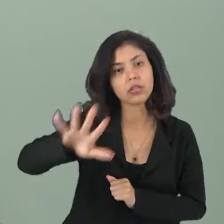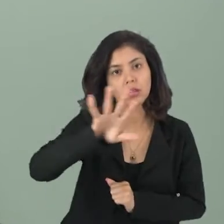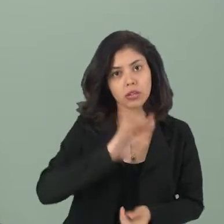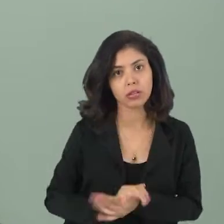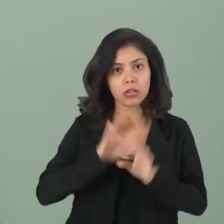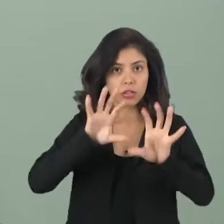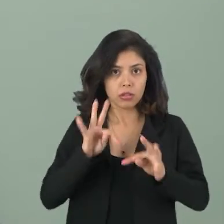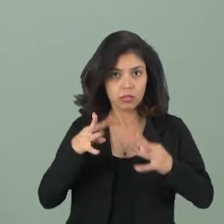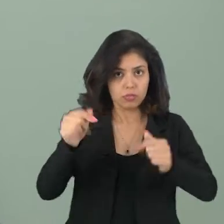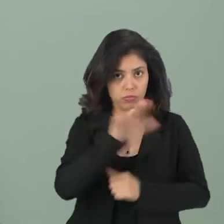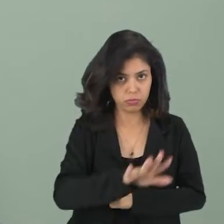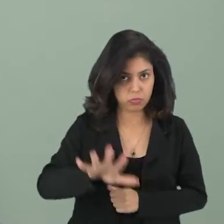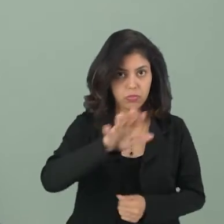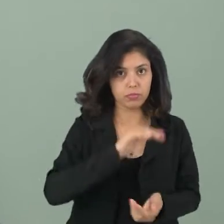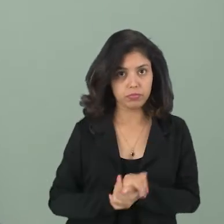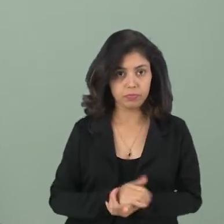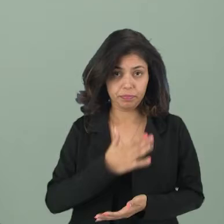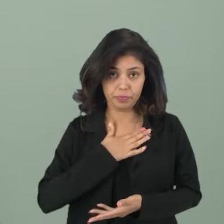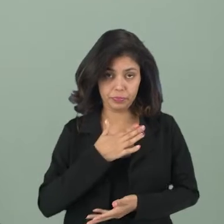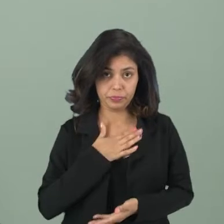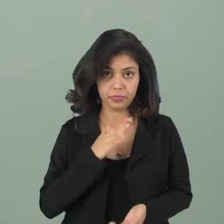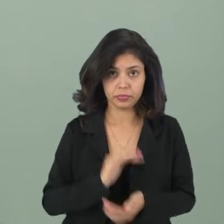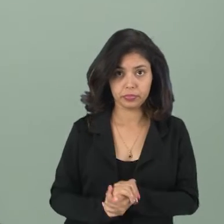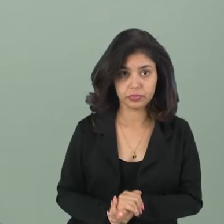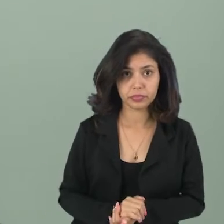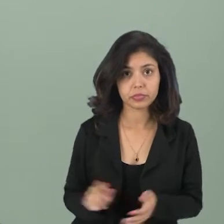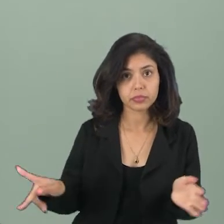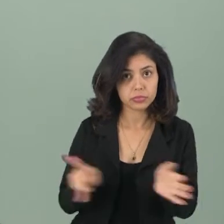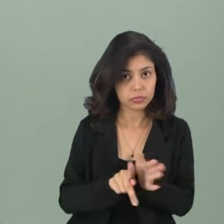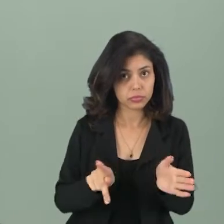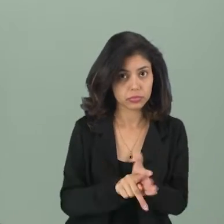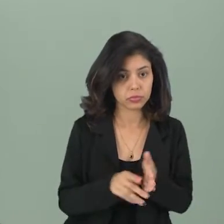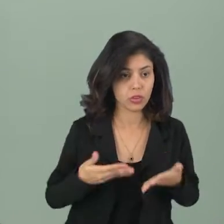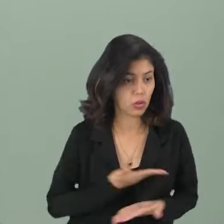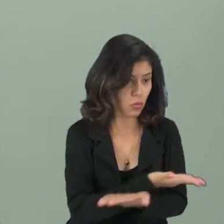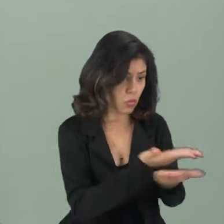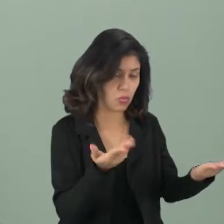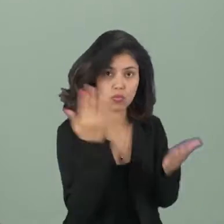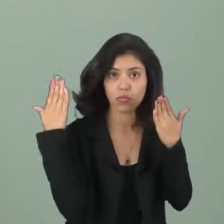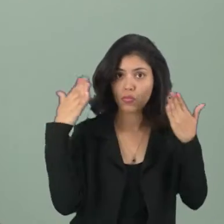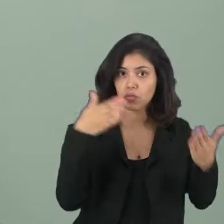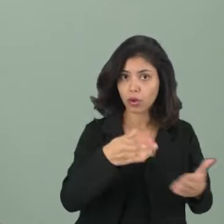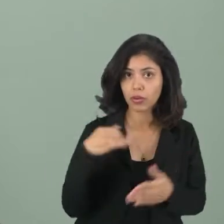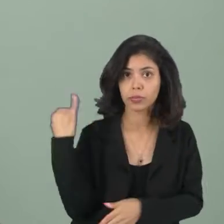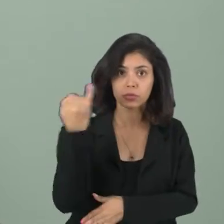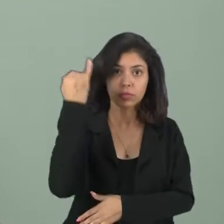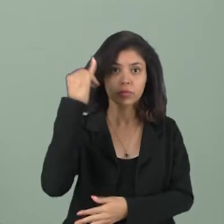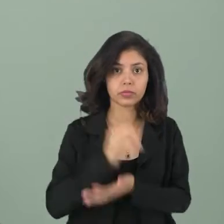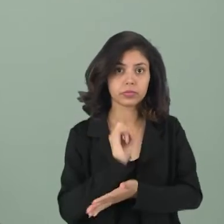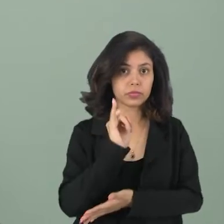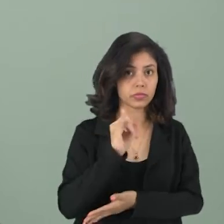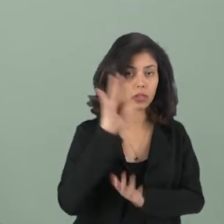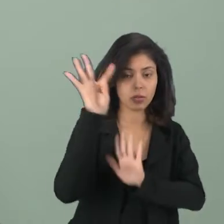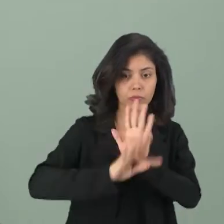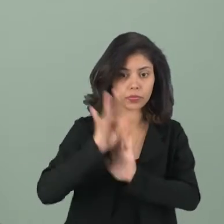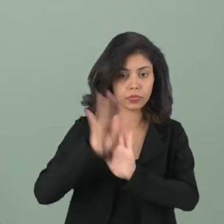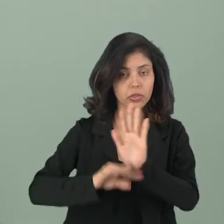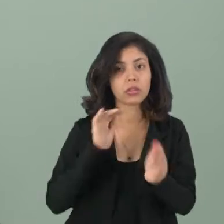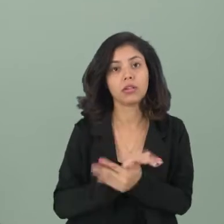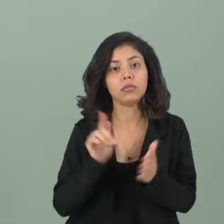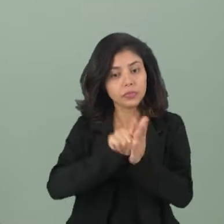então assim tudo isso para mim atender a um determinado público específico né você é um texto